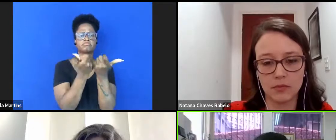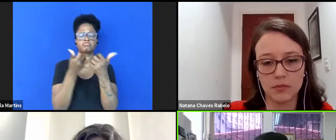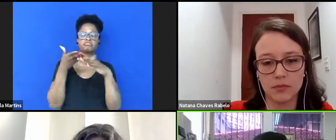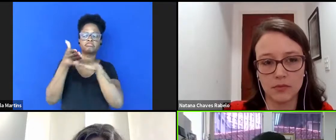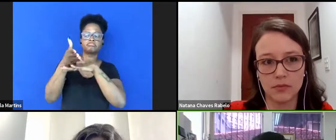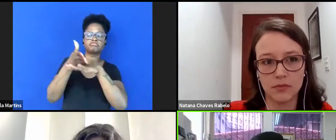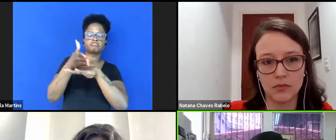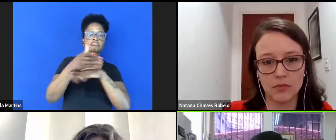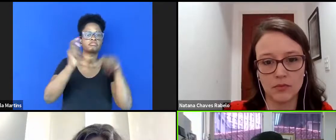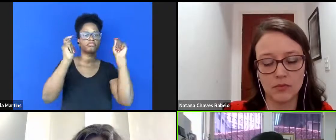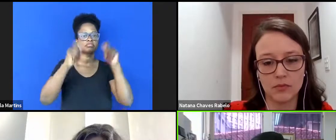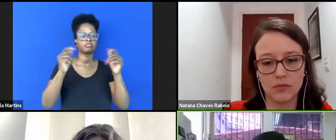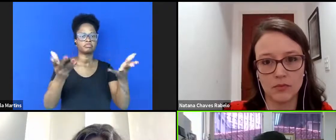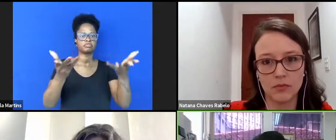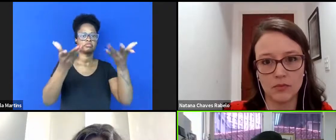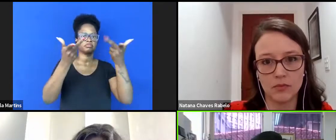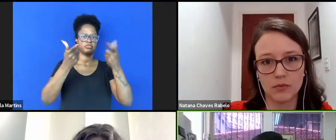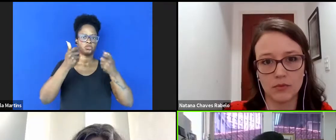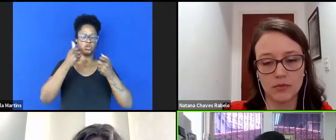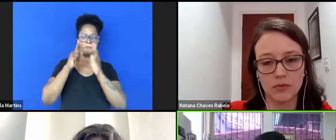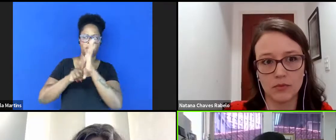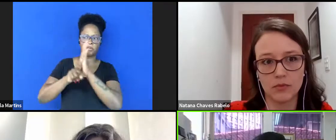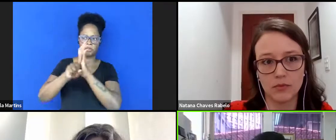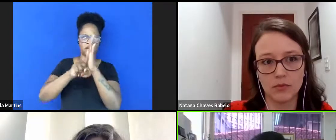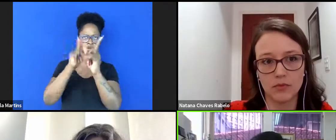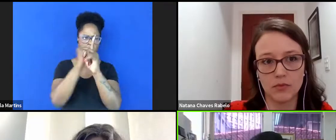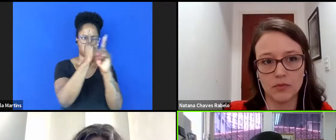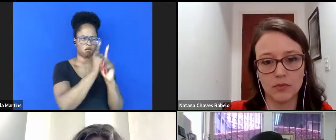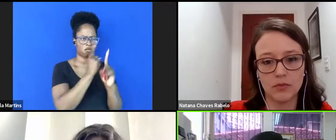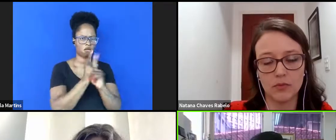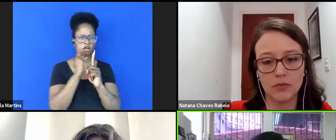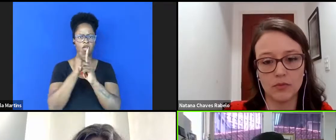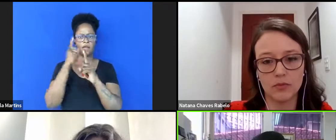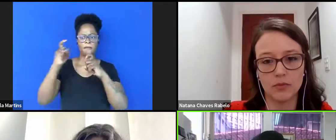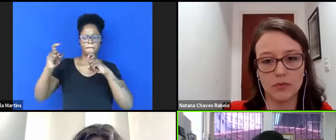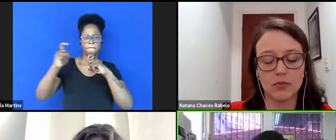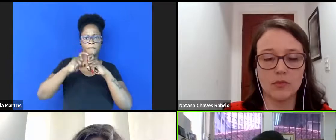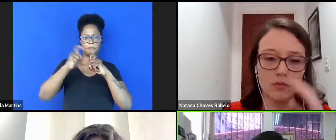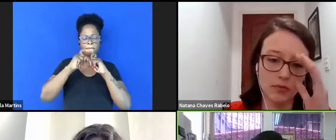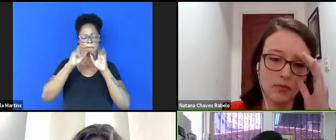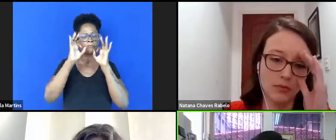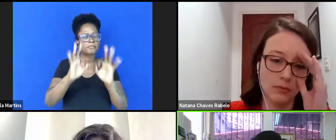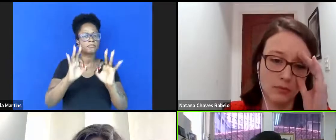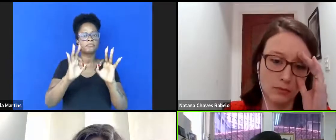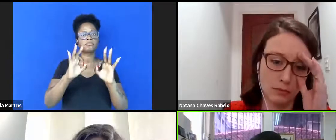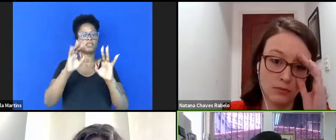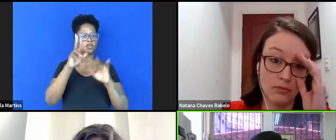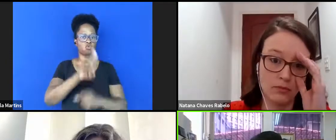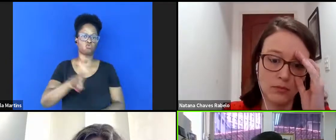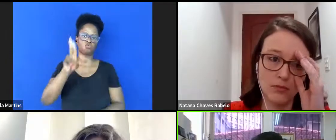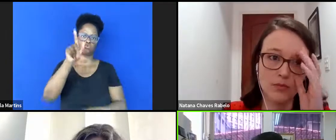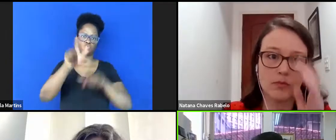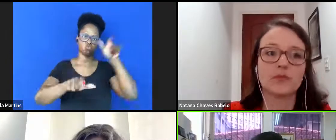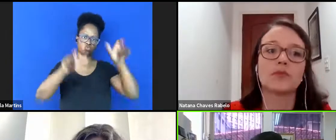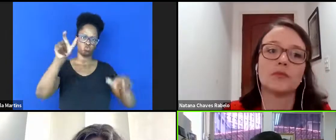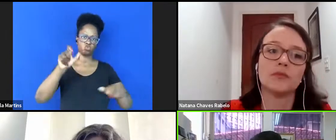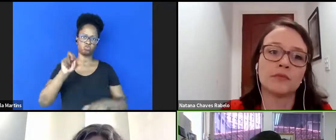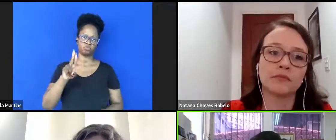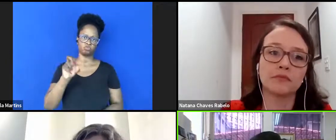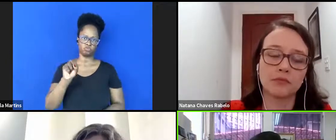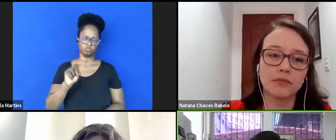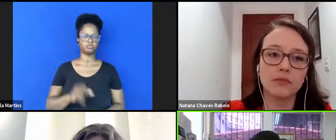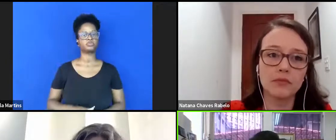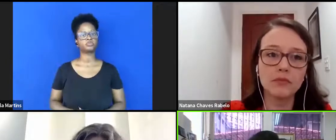e aprimorar o diagnóstico através de uma medicina de precisão aos usuários do SUS.